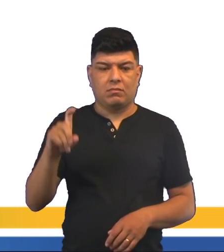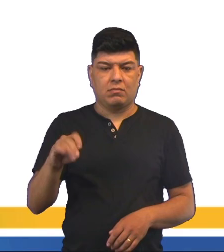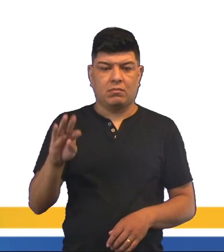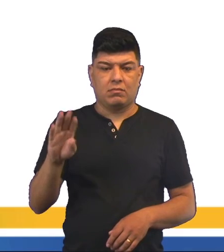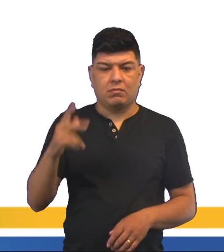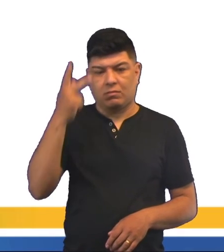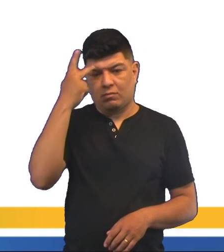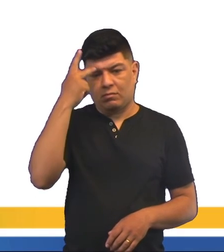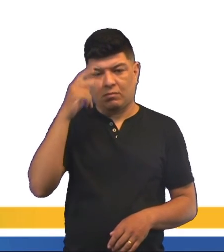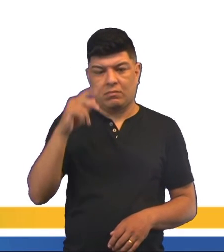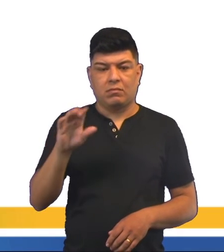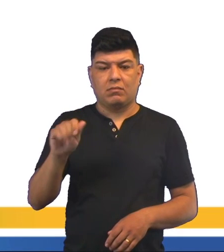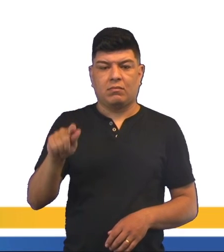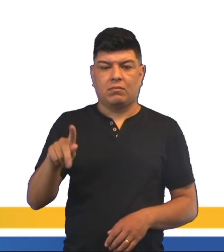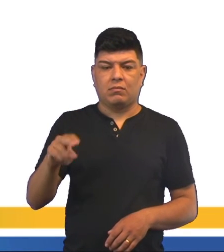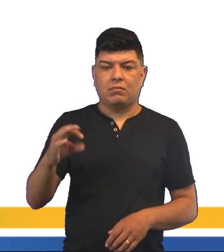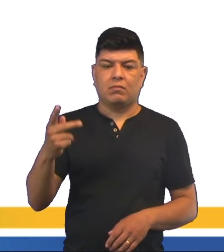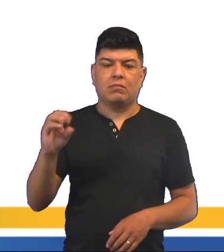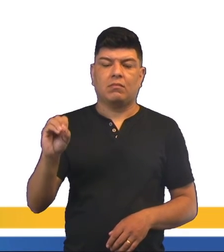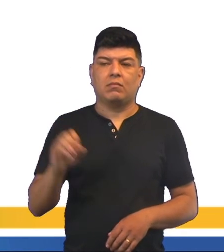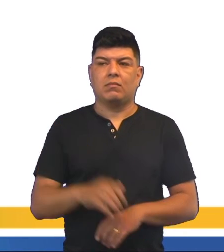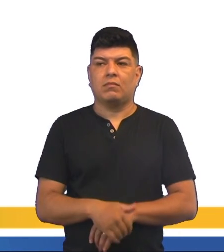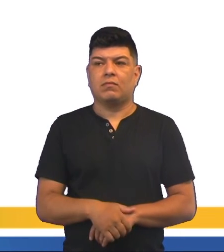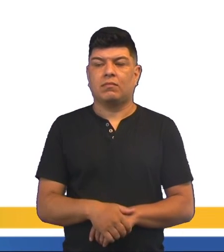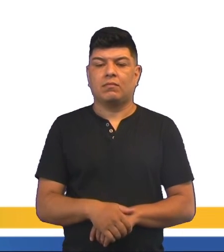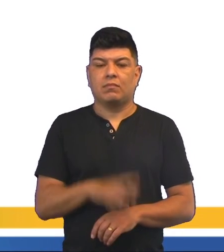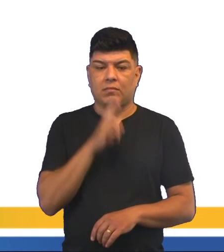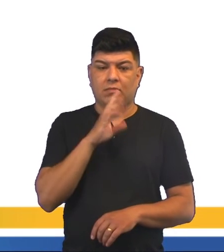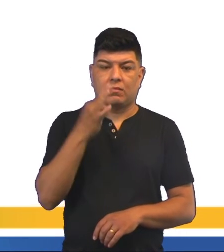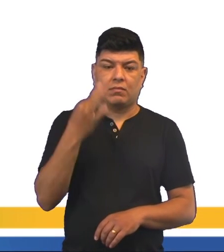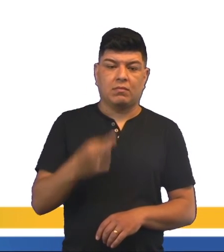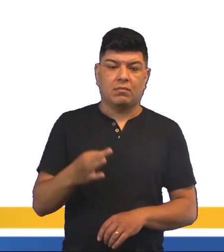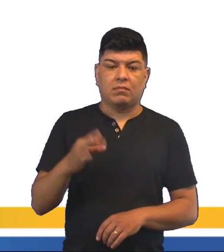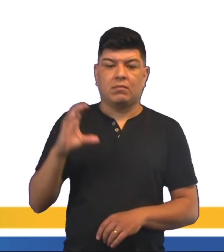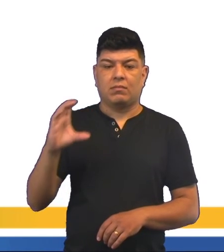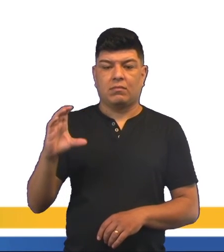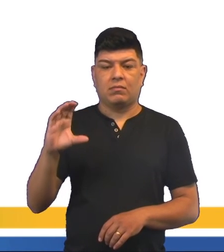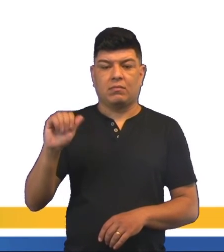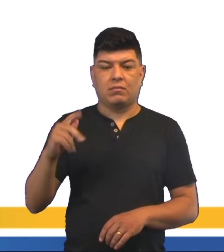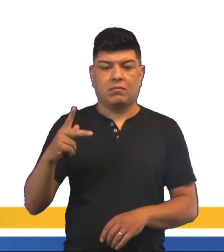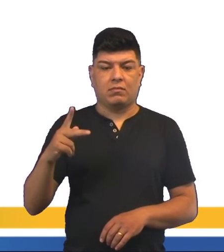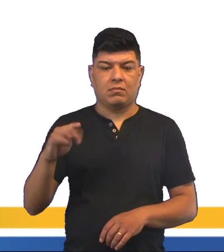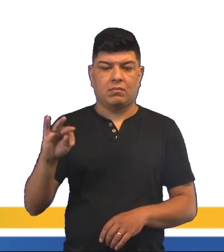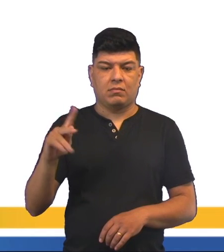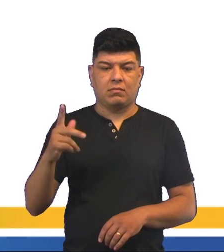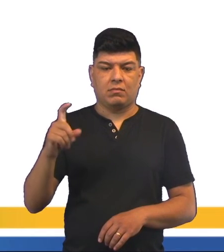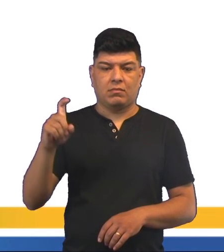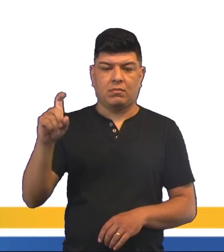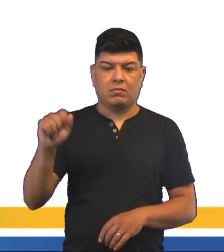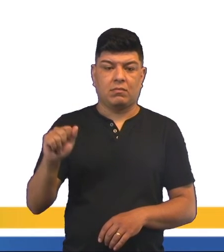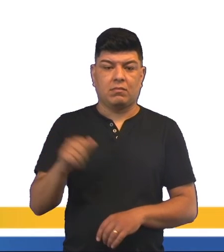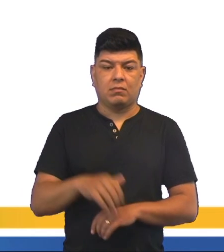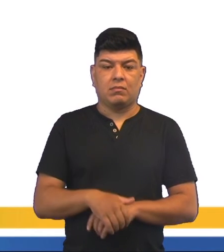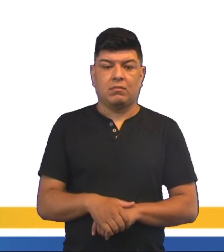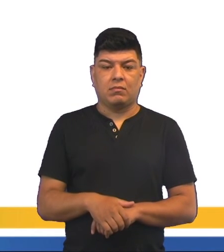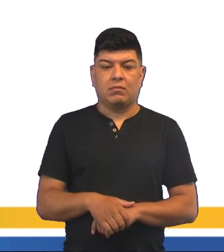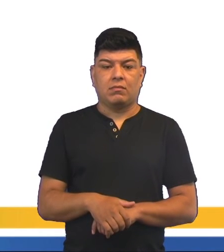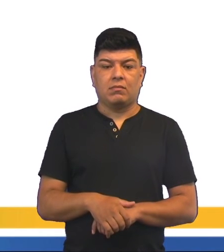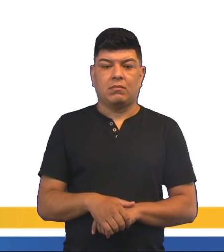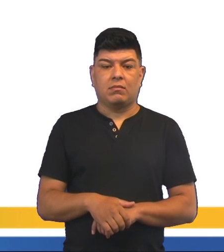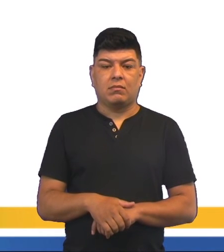D, paulistas. E, gaúchos. Resposta certa aí são os